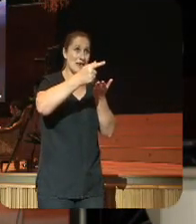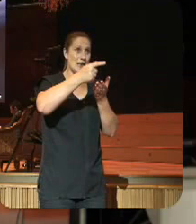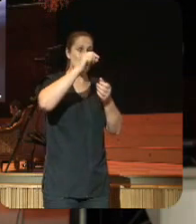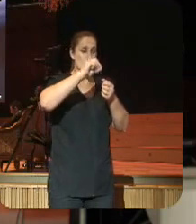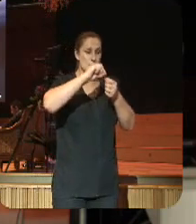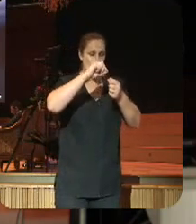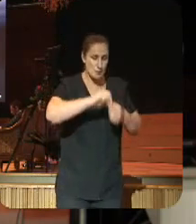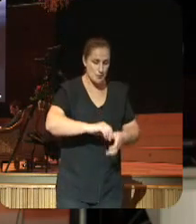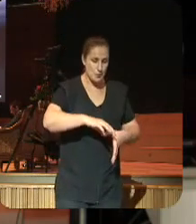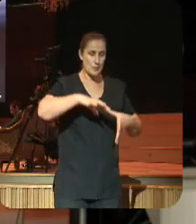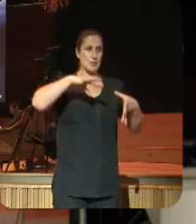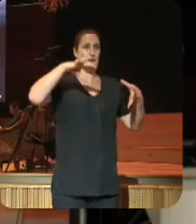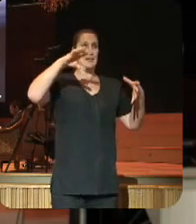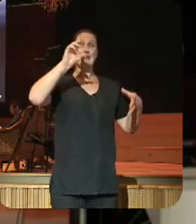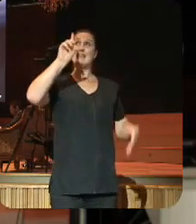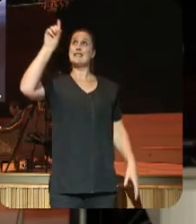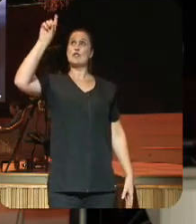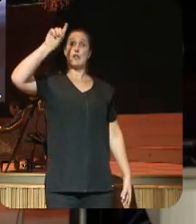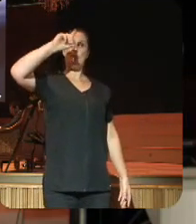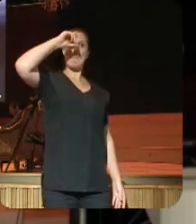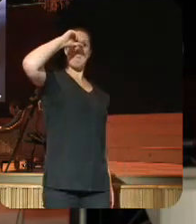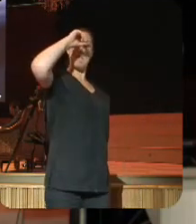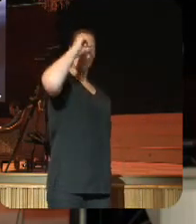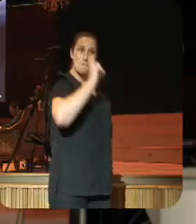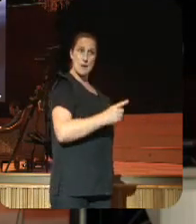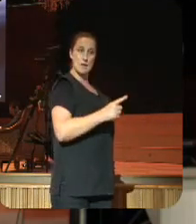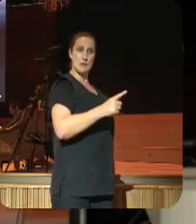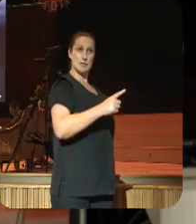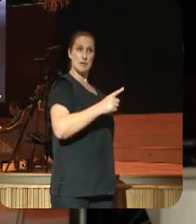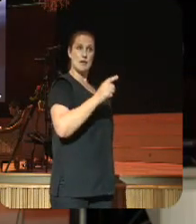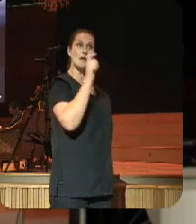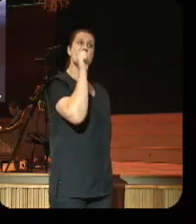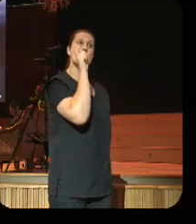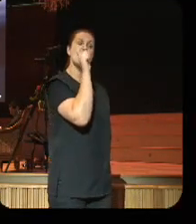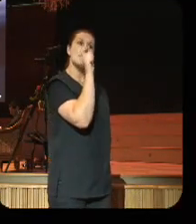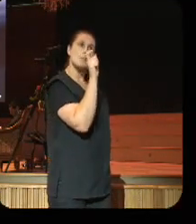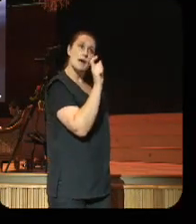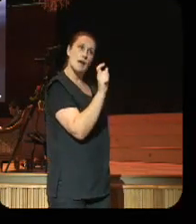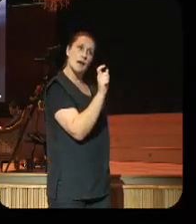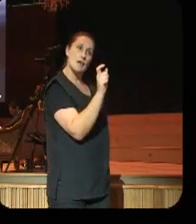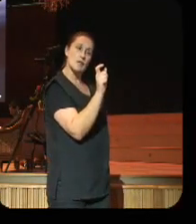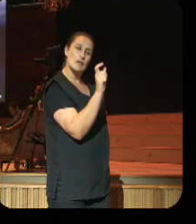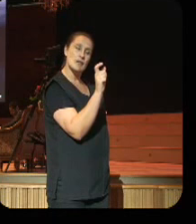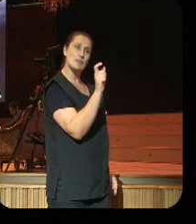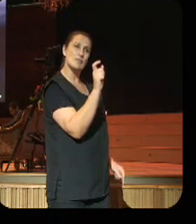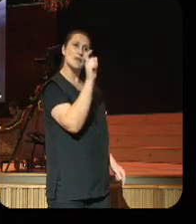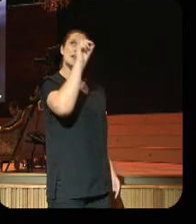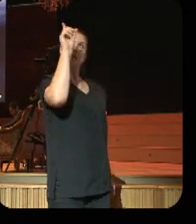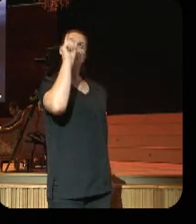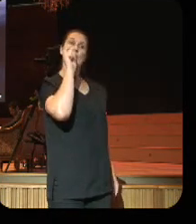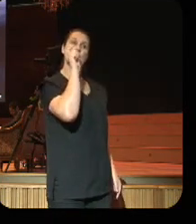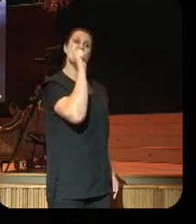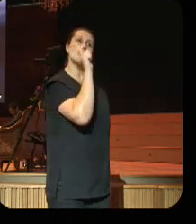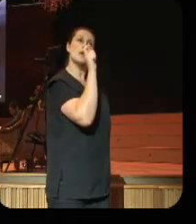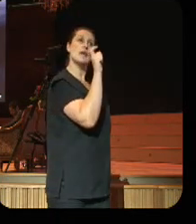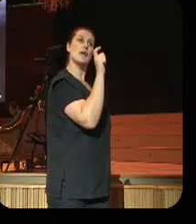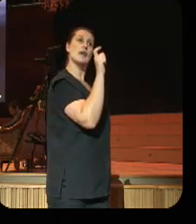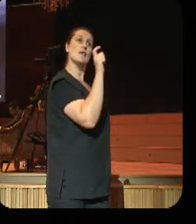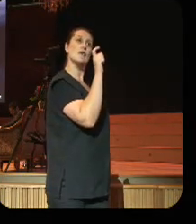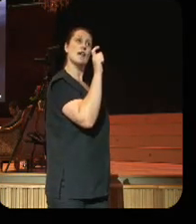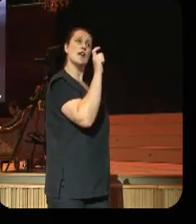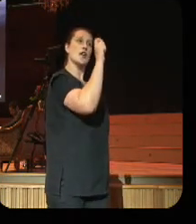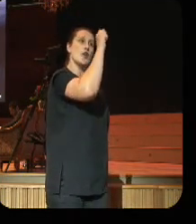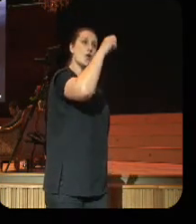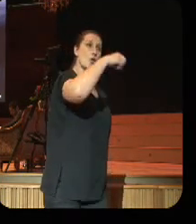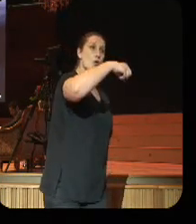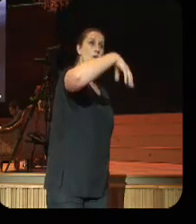criação, Deus dá ordens, e a palavra que Ele emite, haja luz